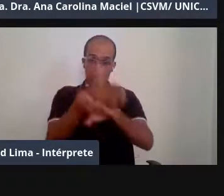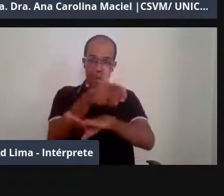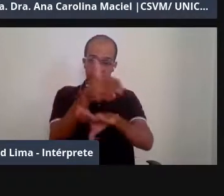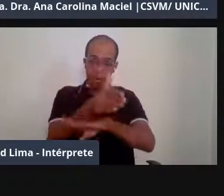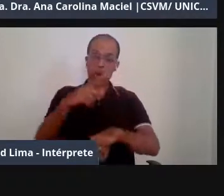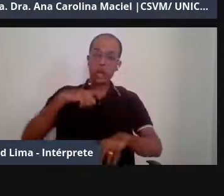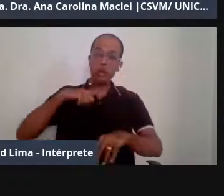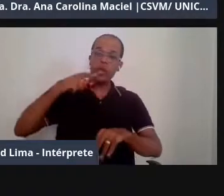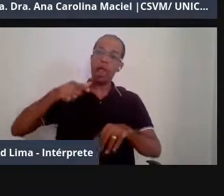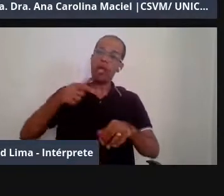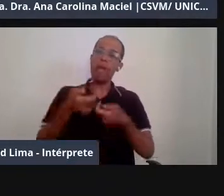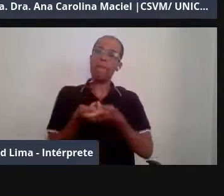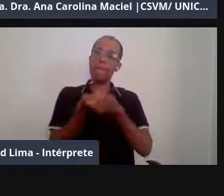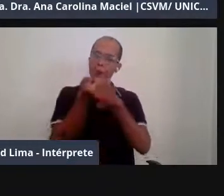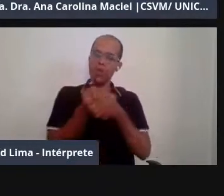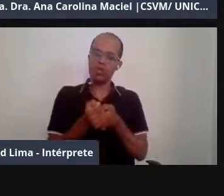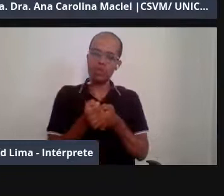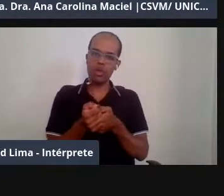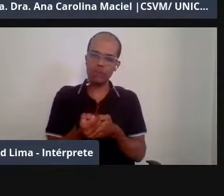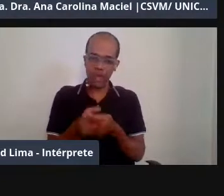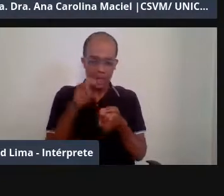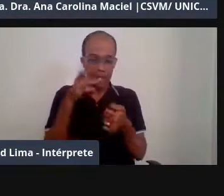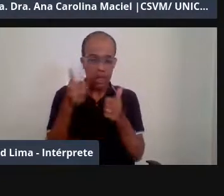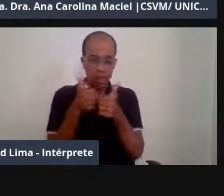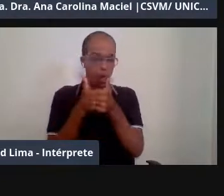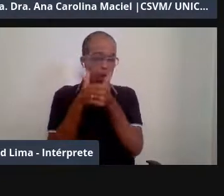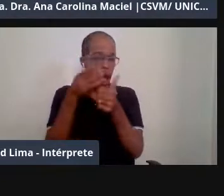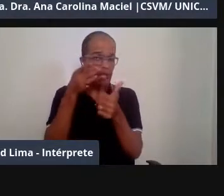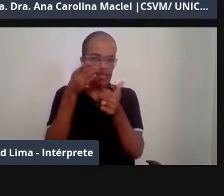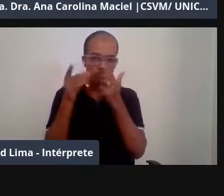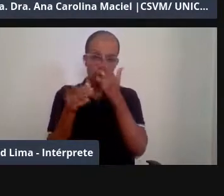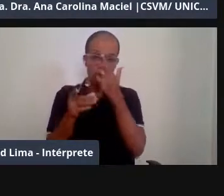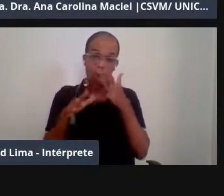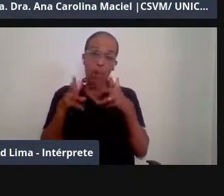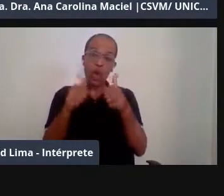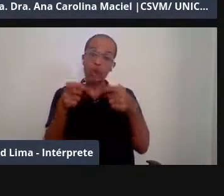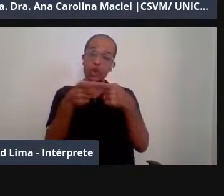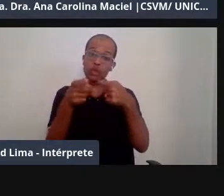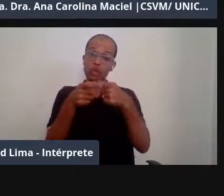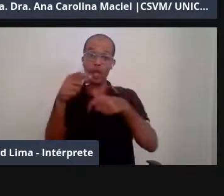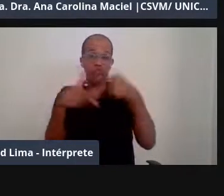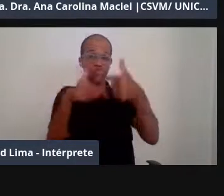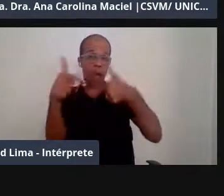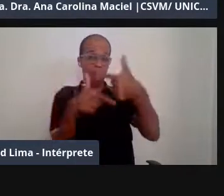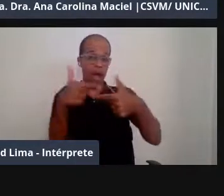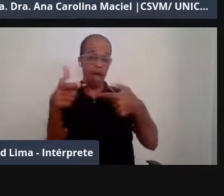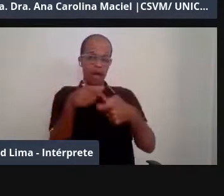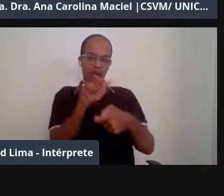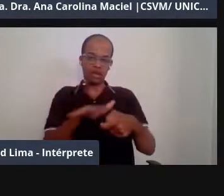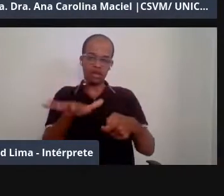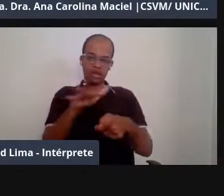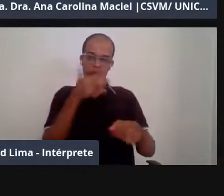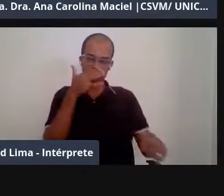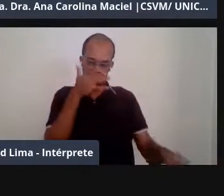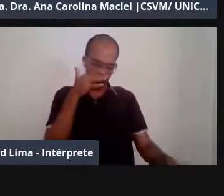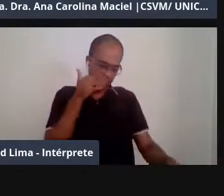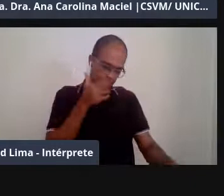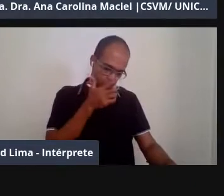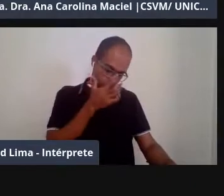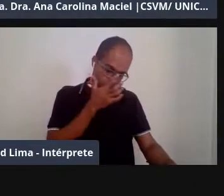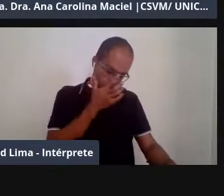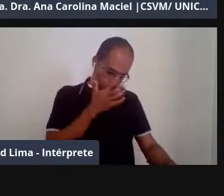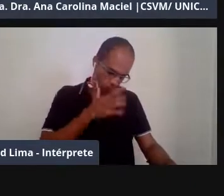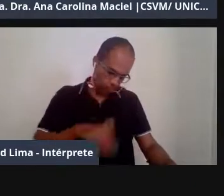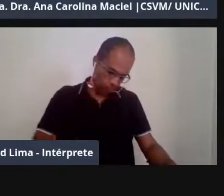sendo assistidos pelos médicos que atuam na área de saúde. É isso que a gente precisa. E aí, senador... Qual é o estado mesmo?